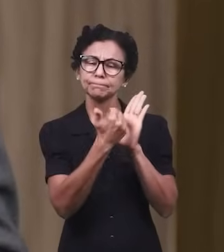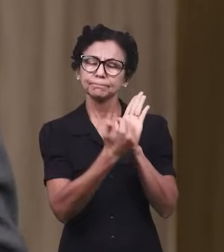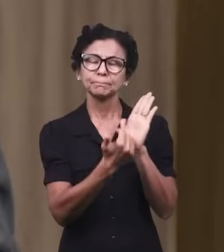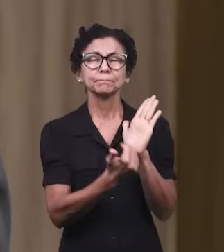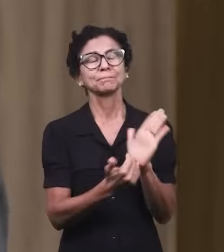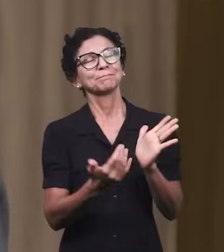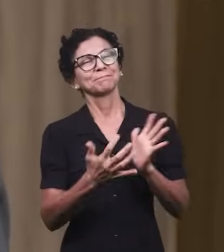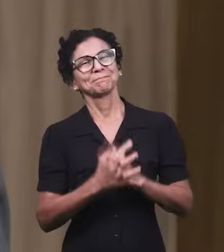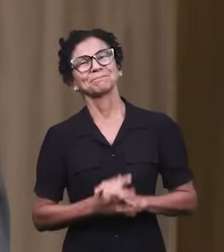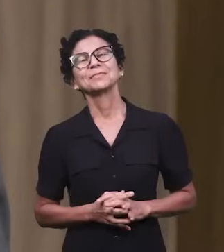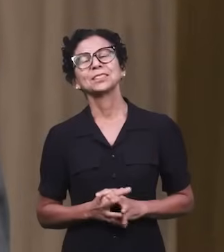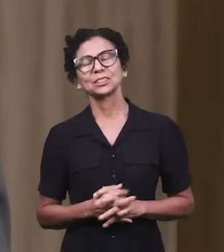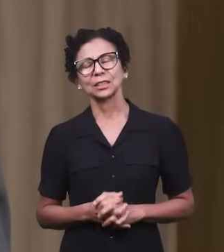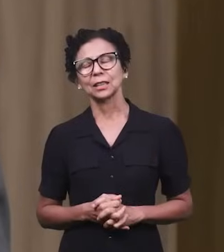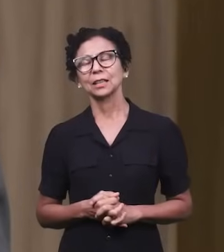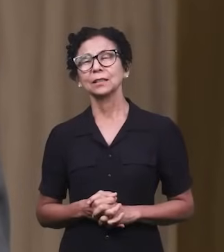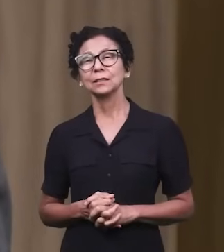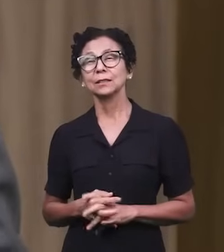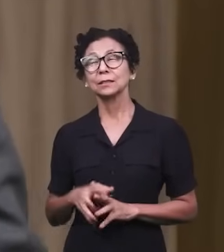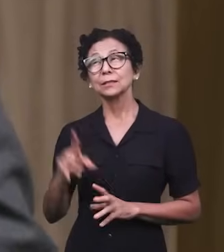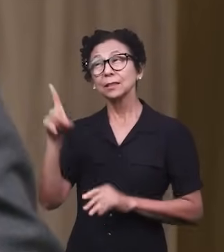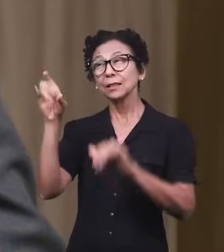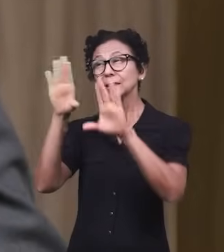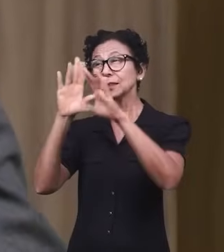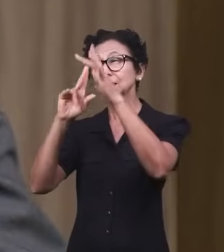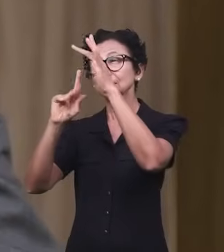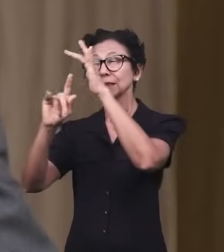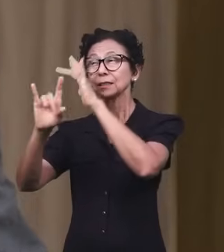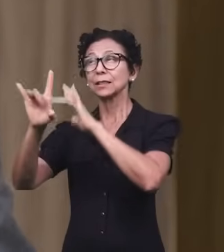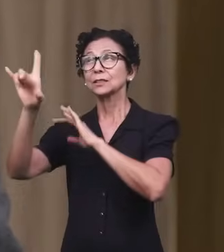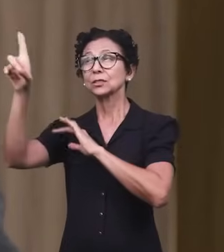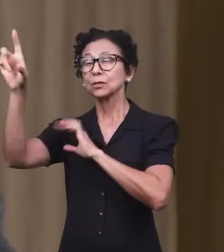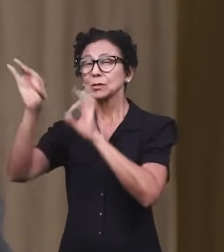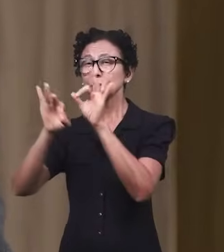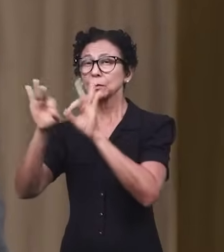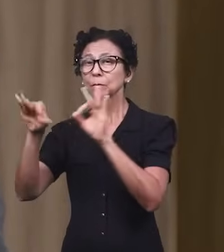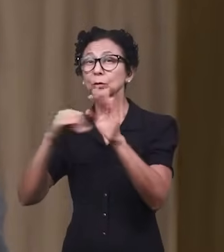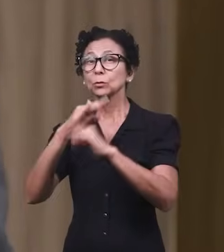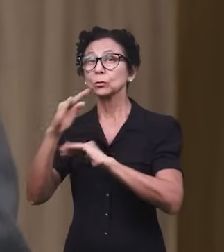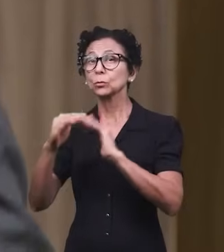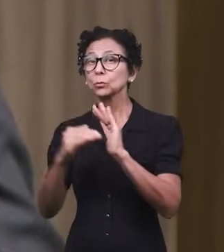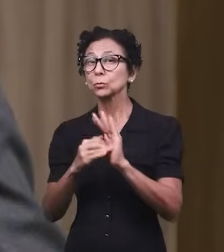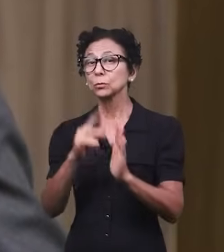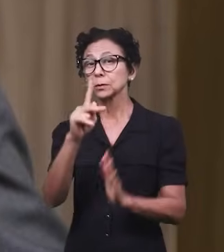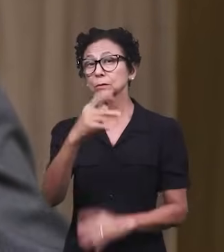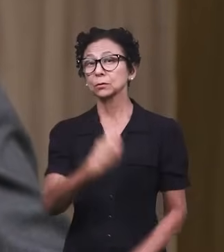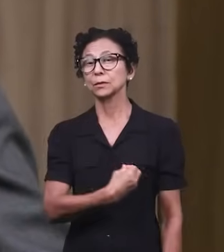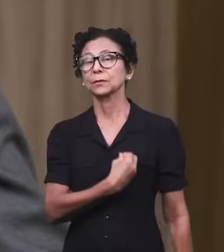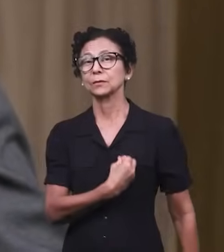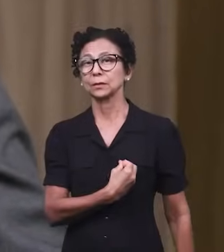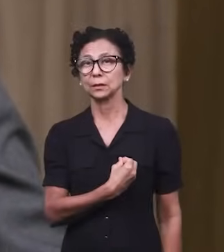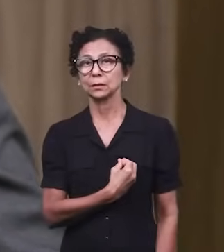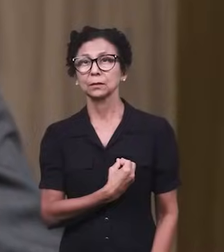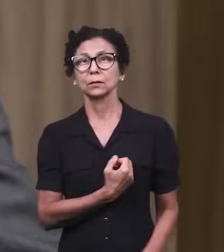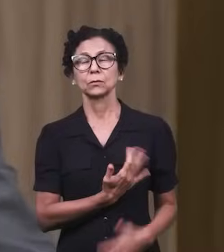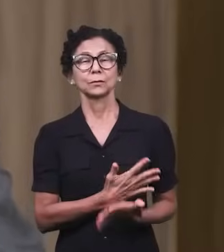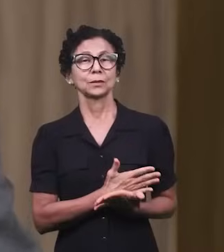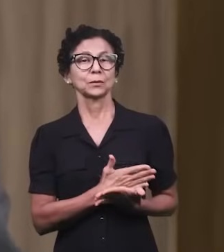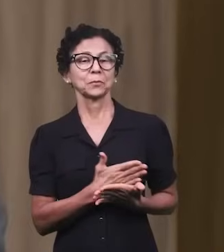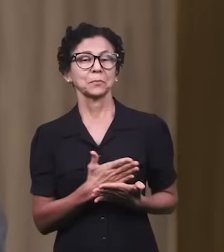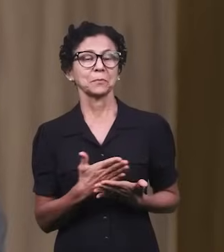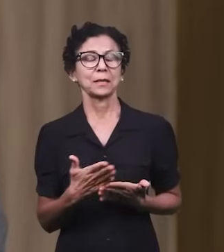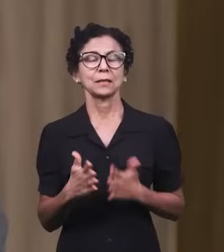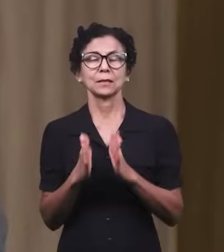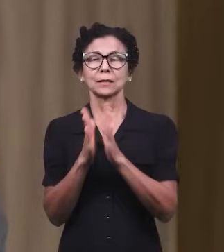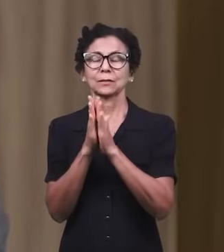já está definida desde a eternidade. Então, quando se começa a orar por esses